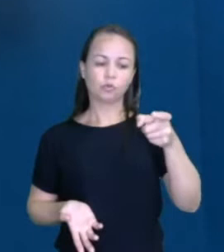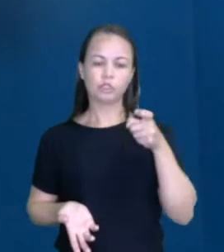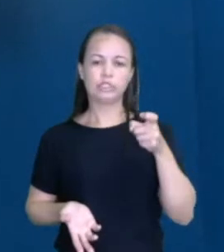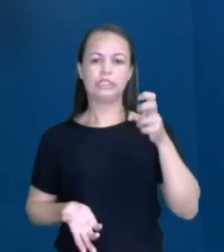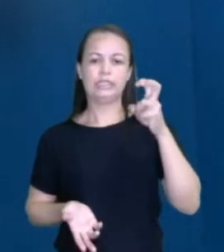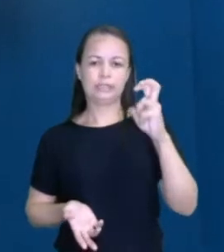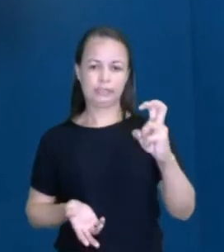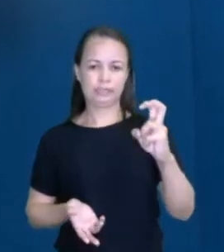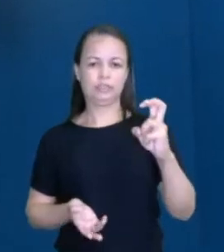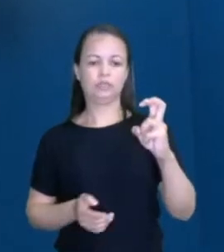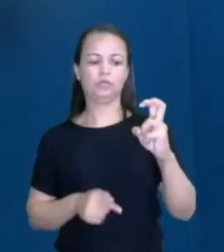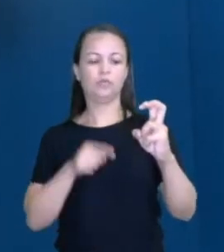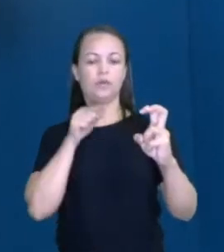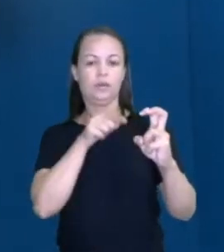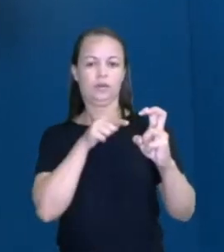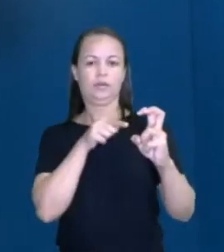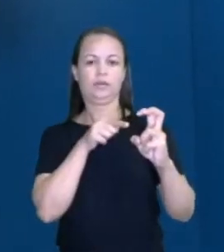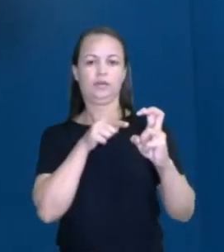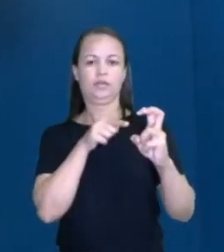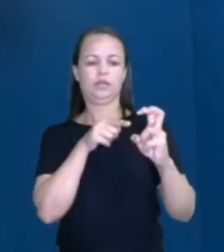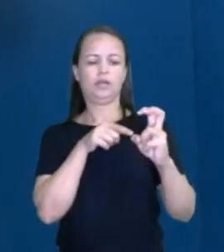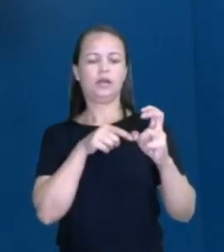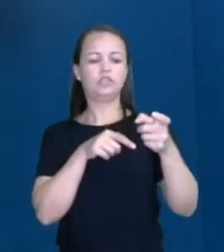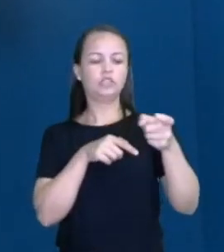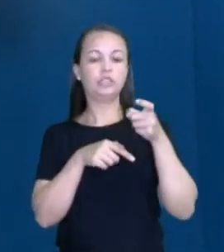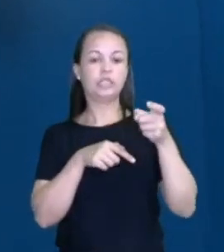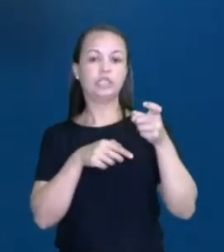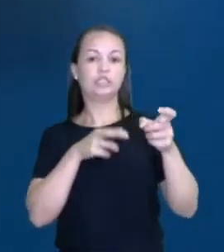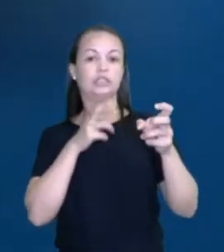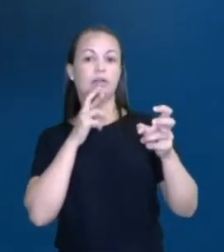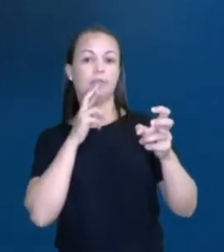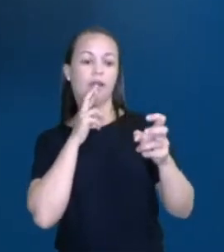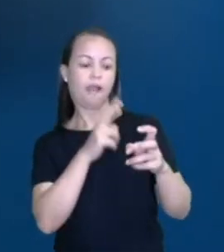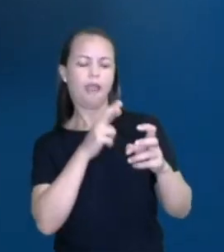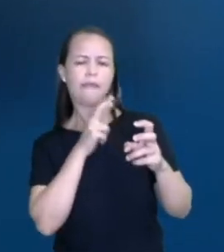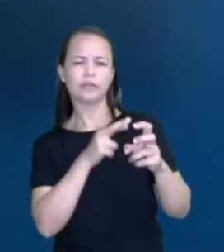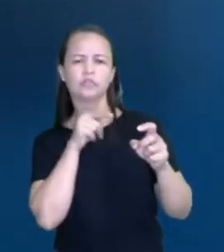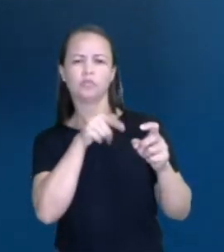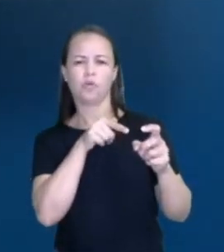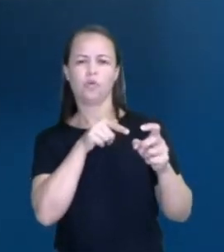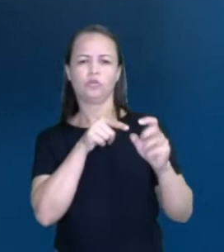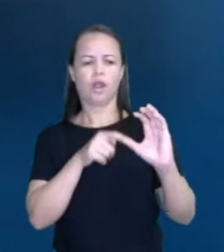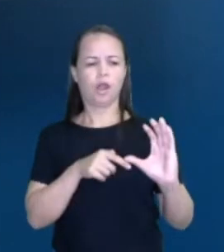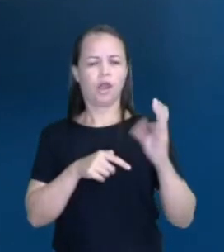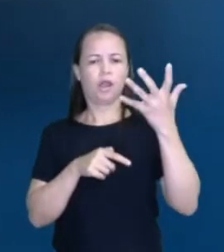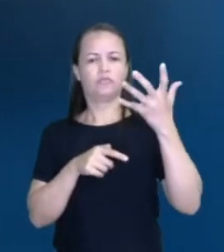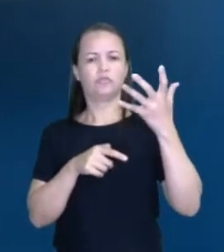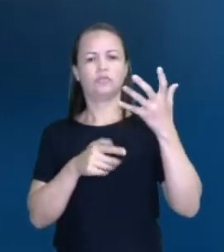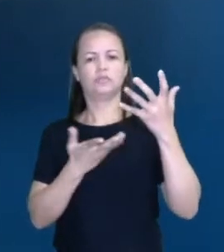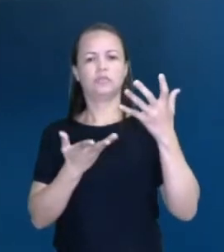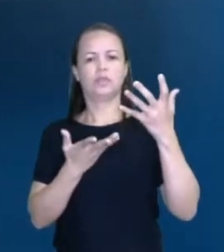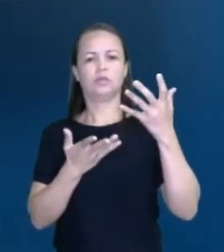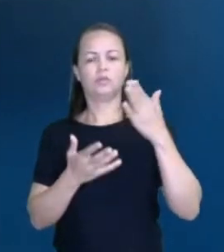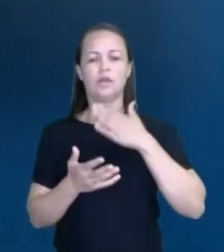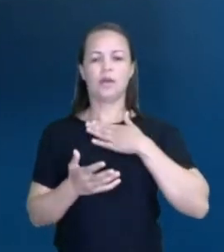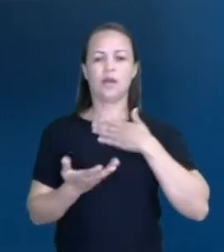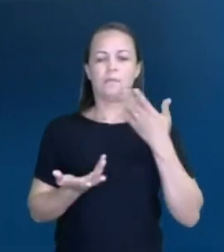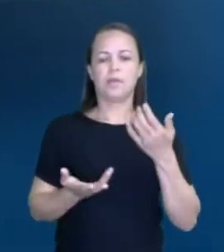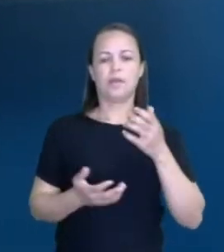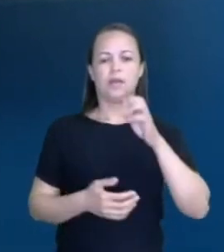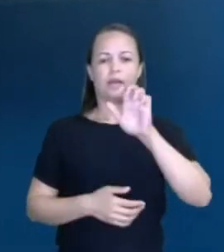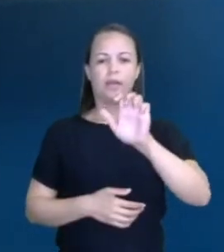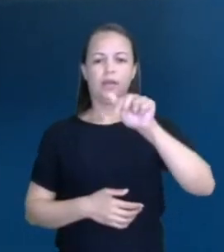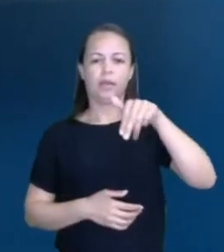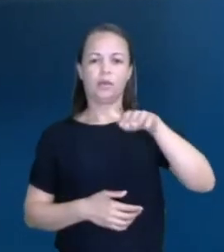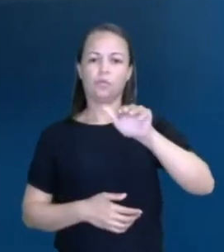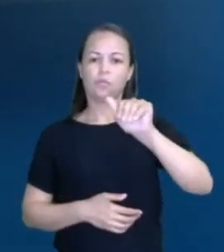Então, meu x aqui é justamente a minha resposta, a solução da minha equação. E por que